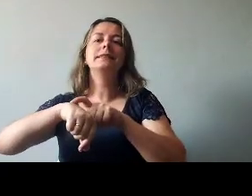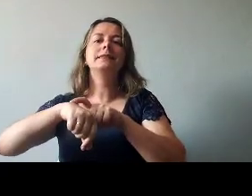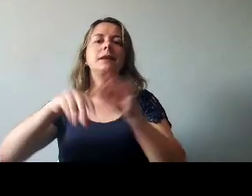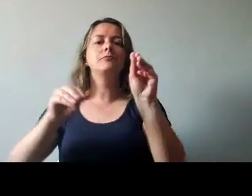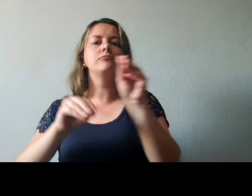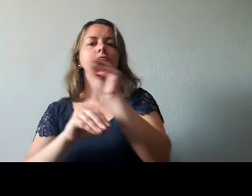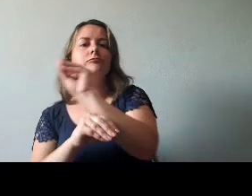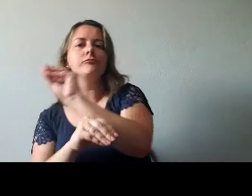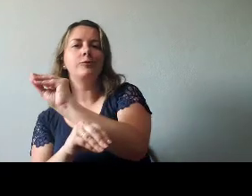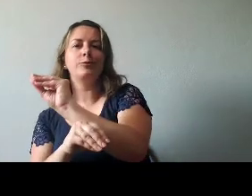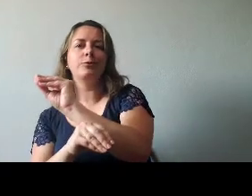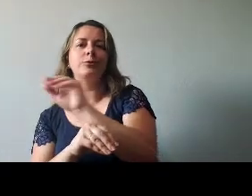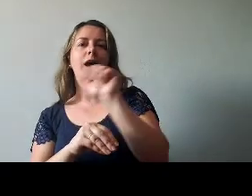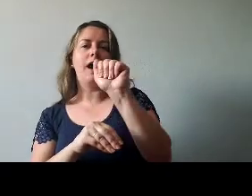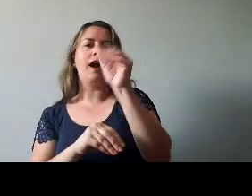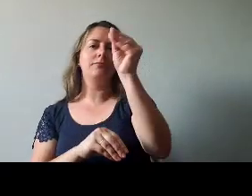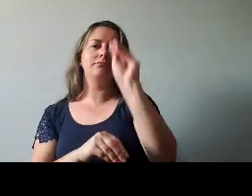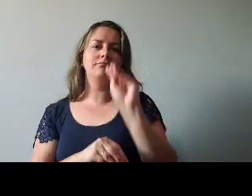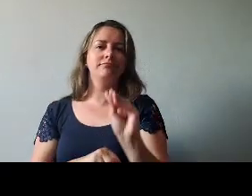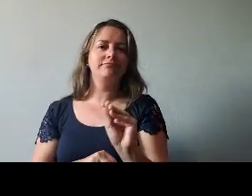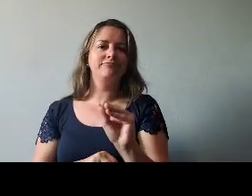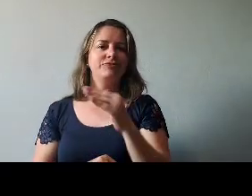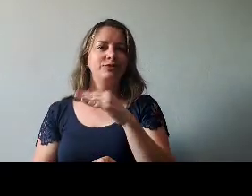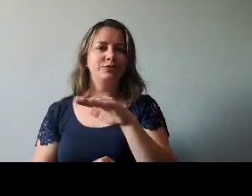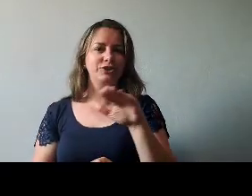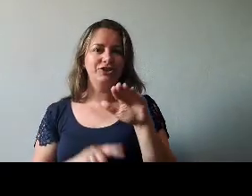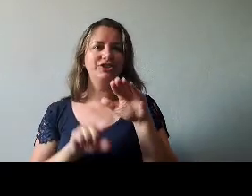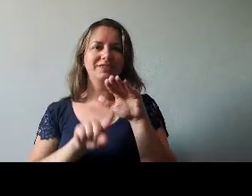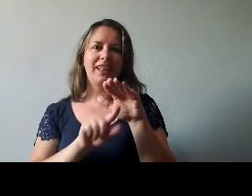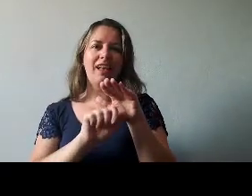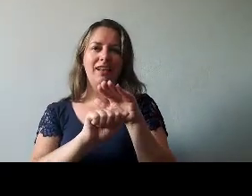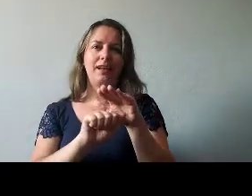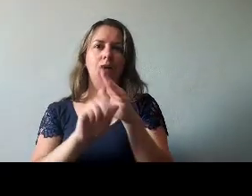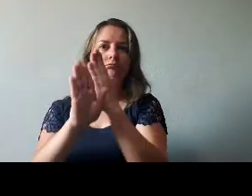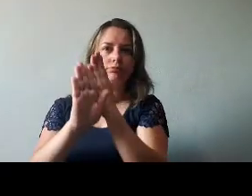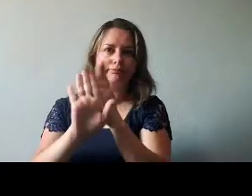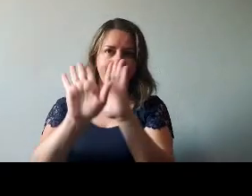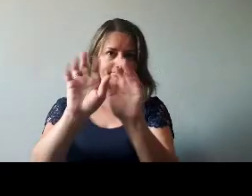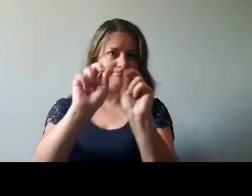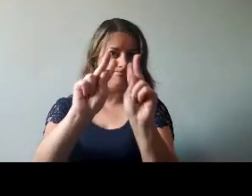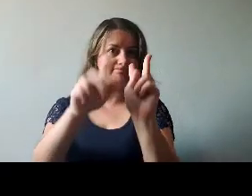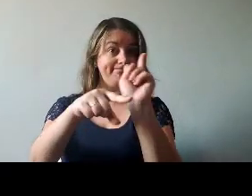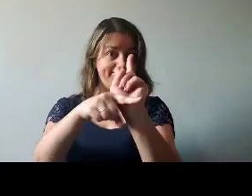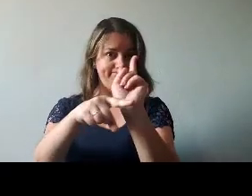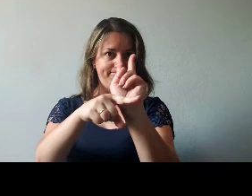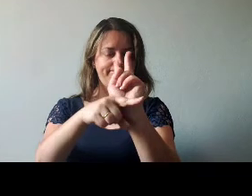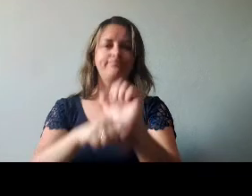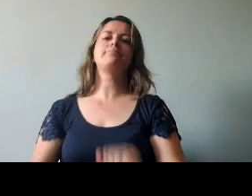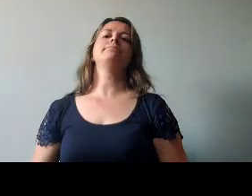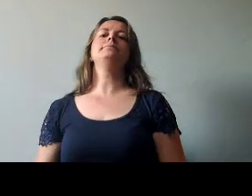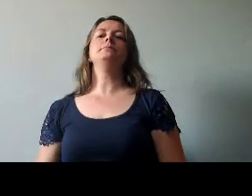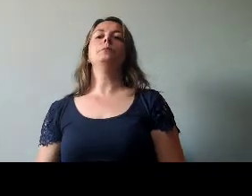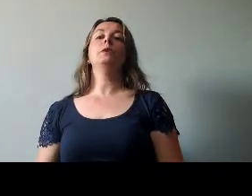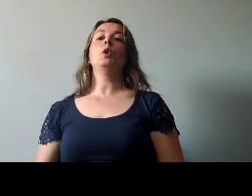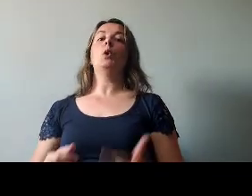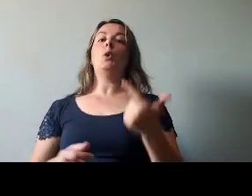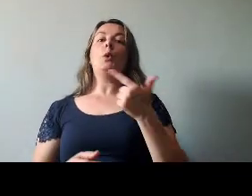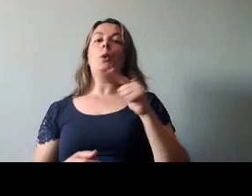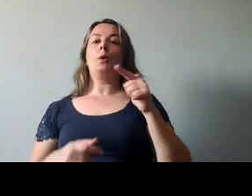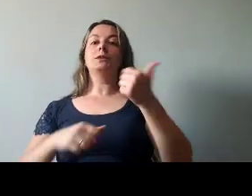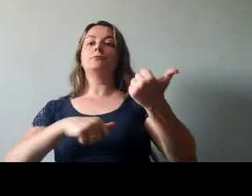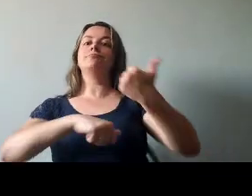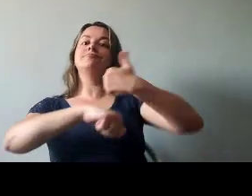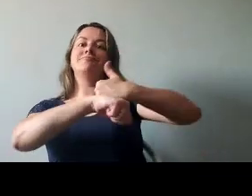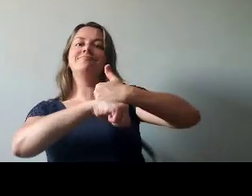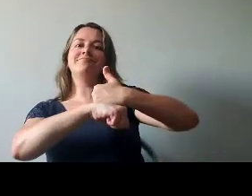lado, passou o A dividindo, aí ele chegou nesse aqui. E aí pegou essa equação e substituiu na outra,